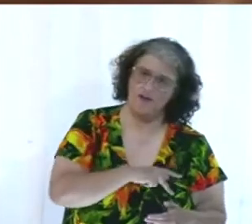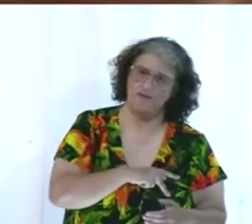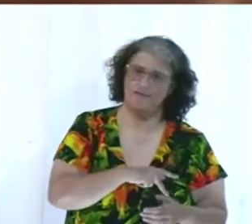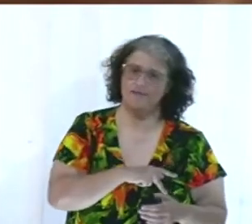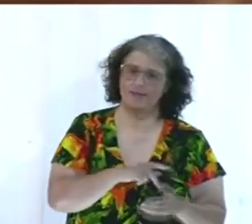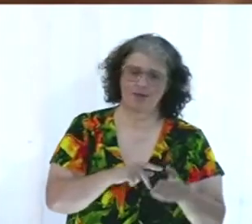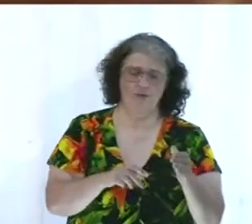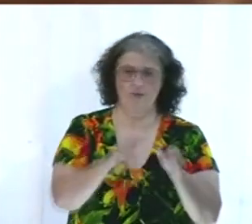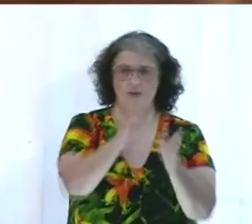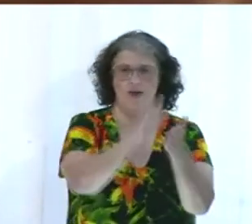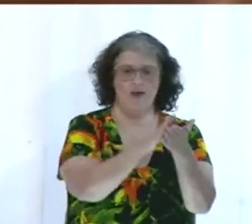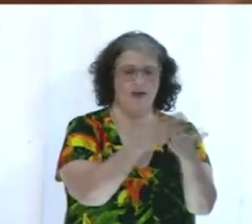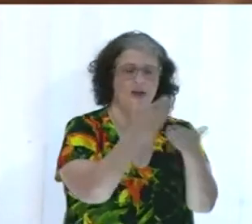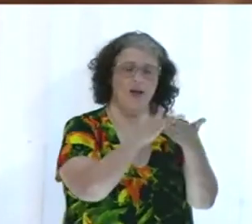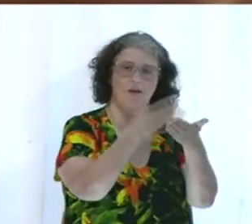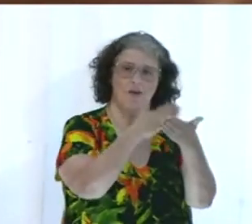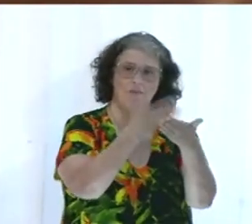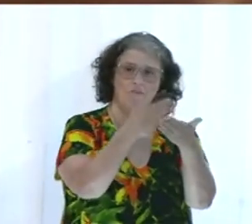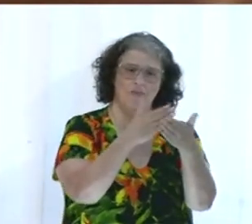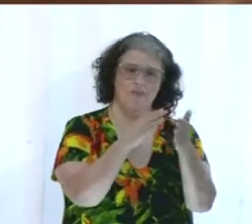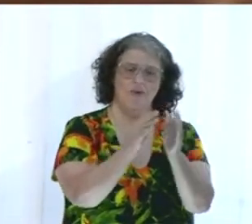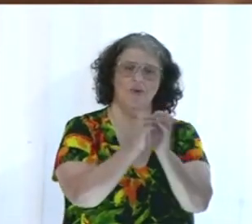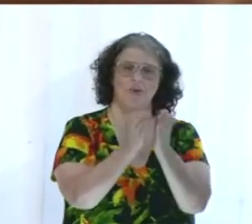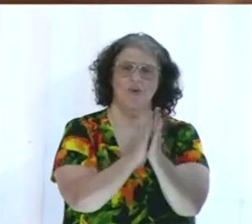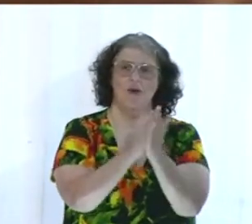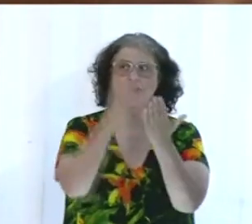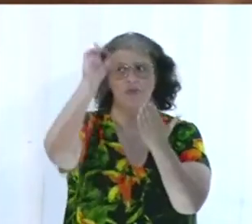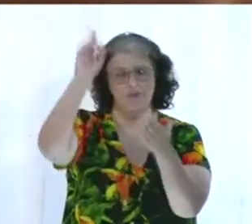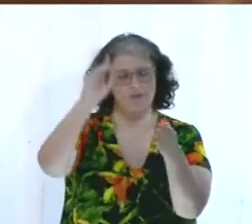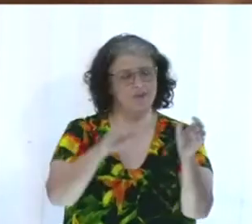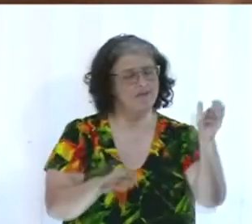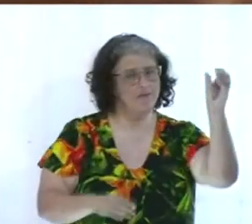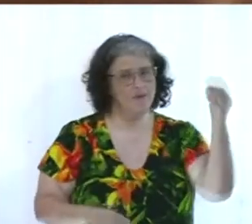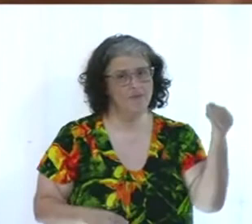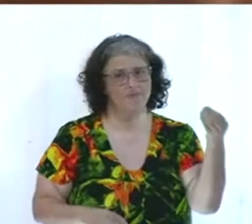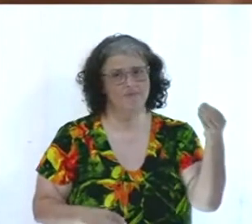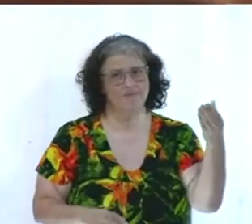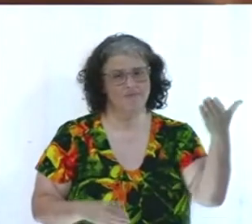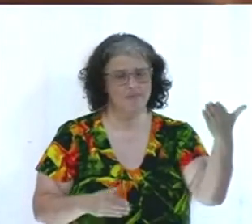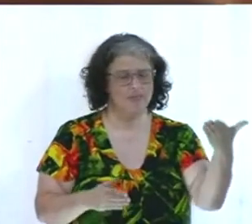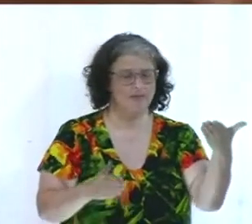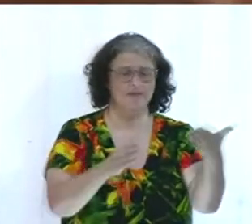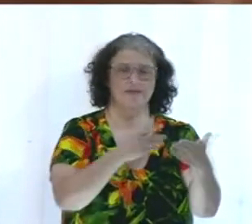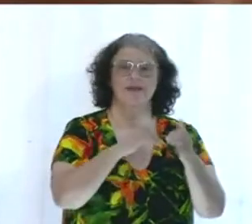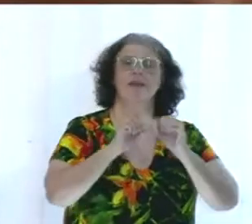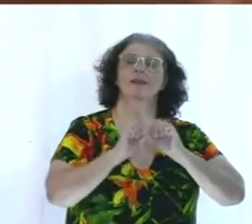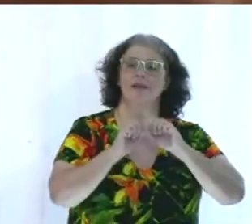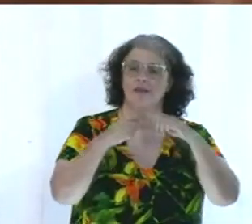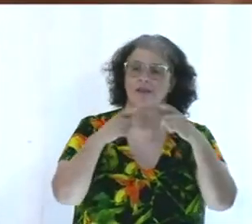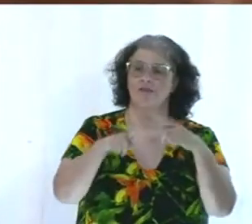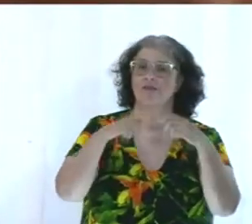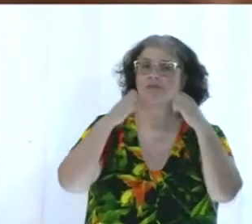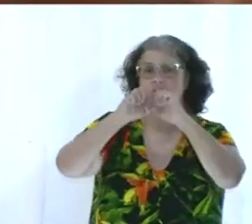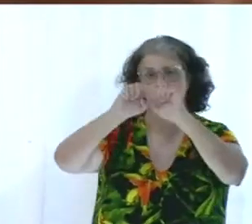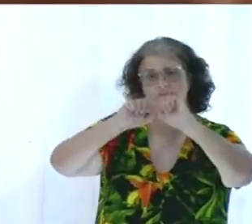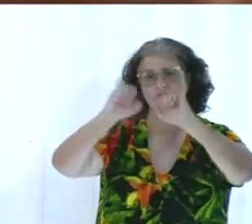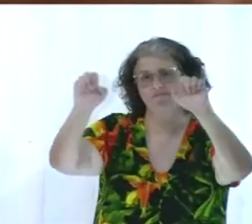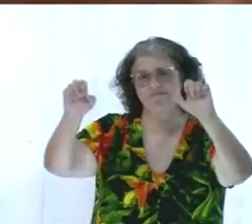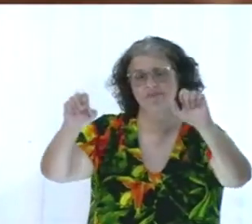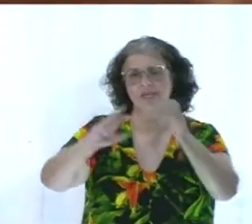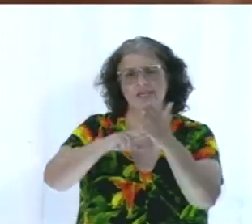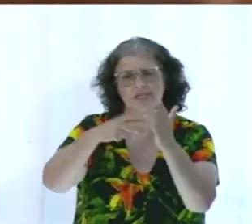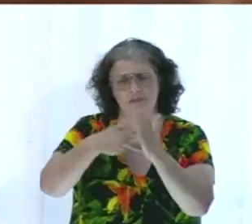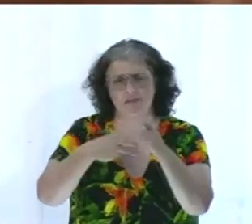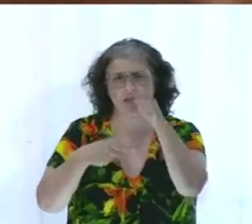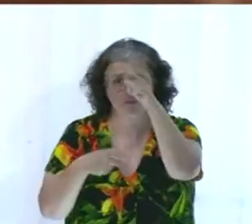e você mesmo sendo uma criança, um menino ou uma menina, também deve pregar o Evangelho para o seu coleguinha. Amada